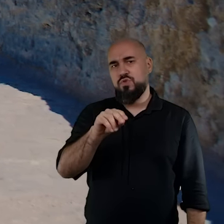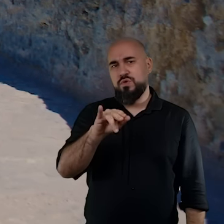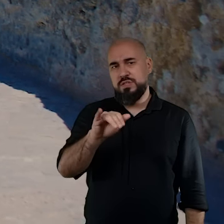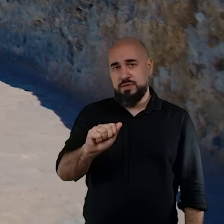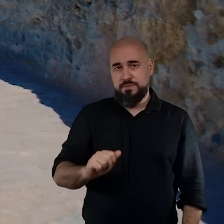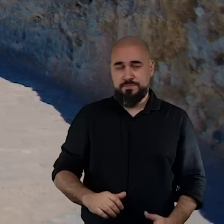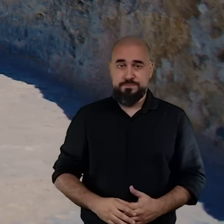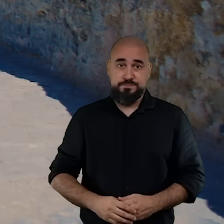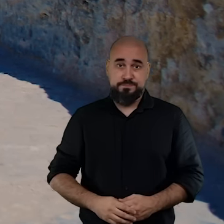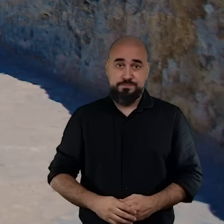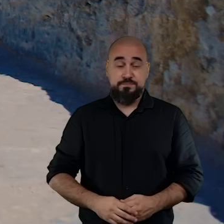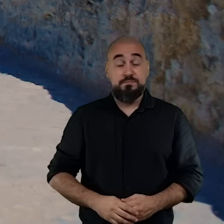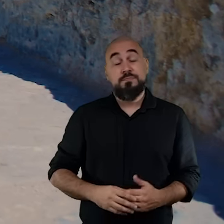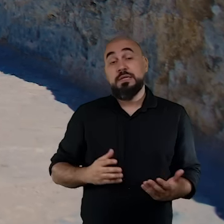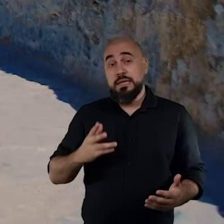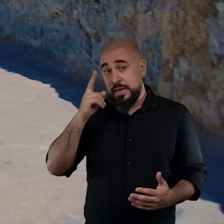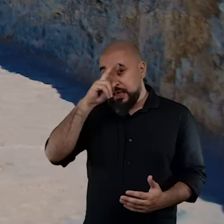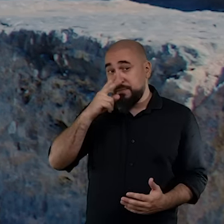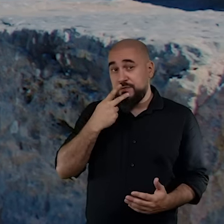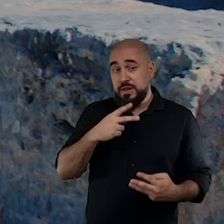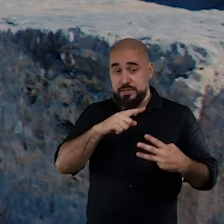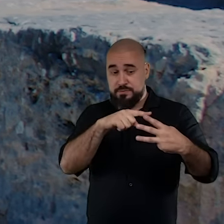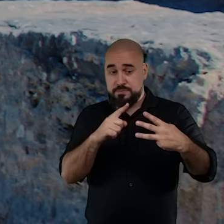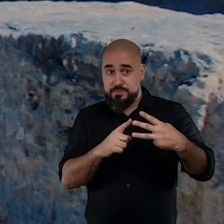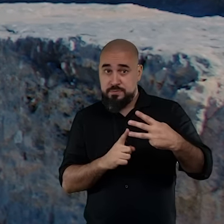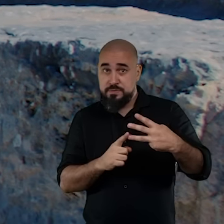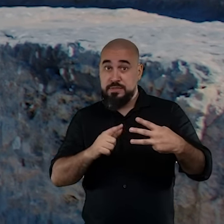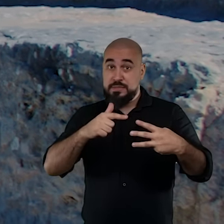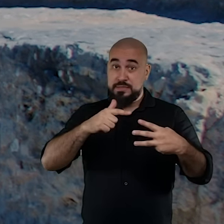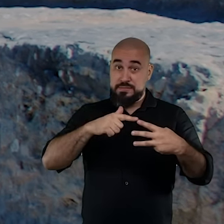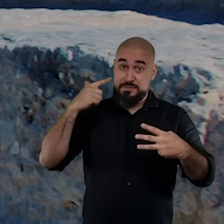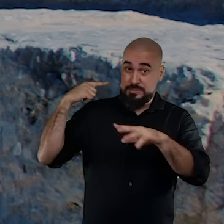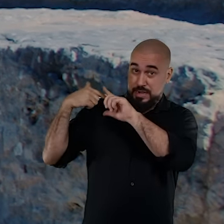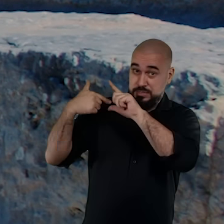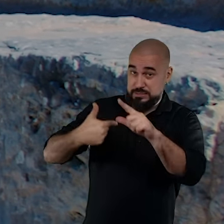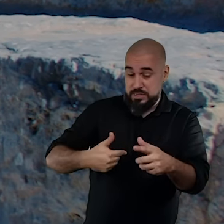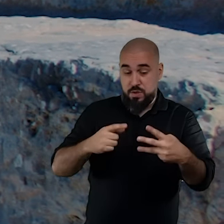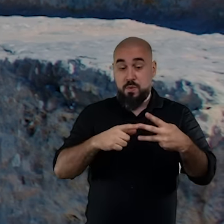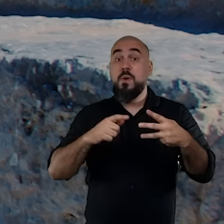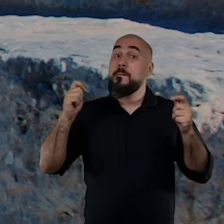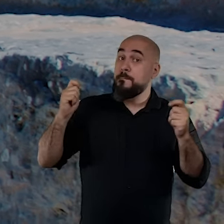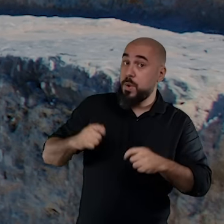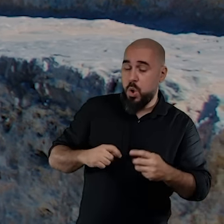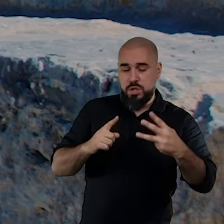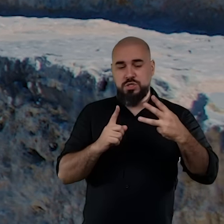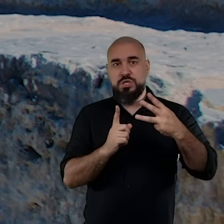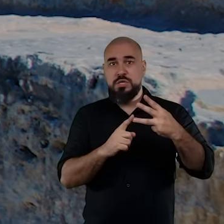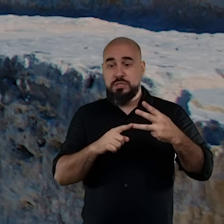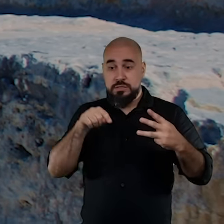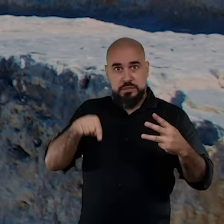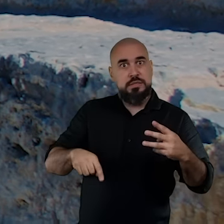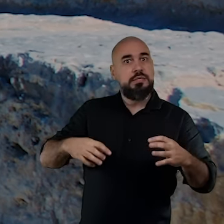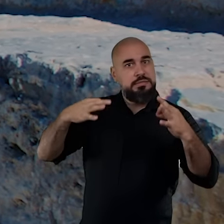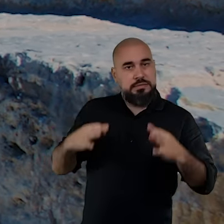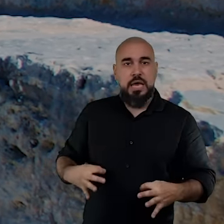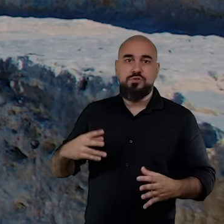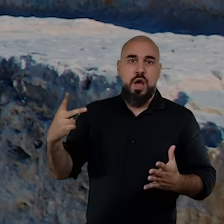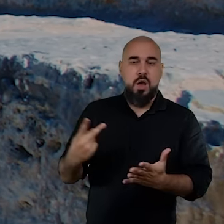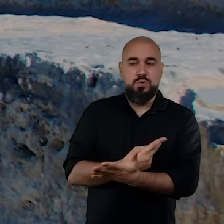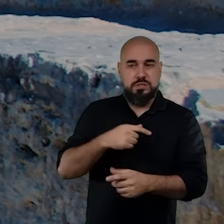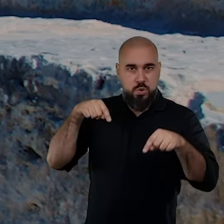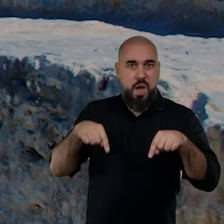de antiguidades que a gente mostra para o grupo? A tradição, a possibilidade e o X do tesouro, do mapa do